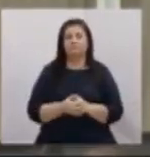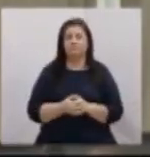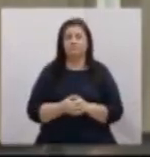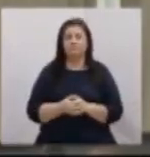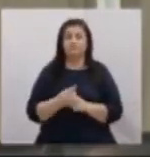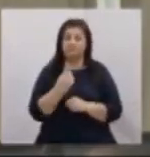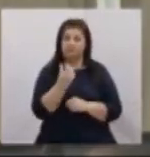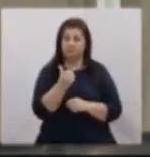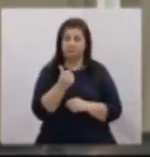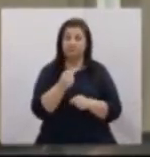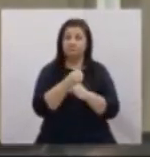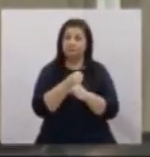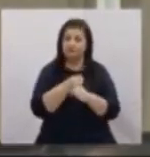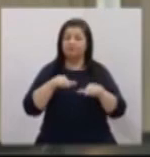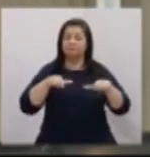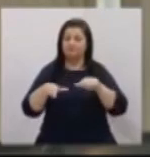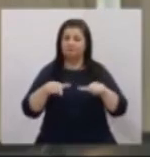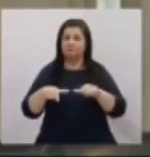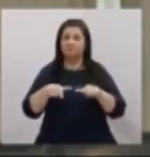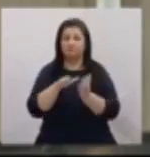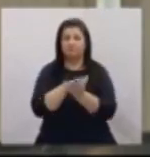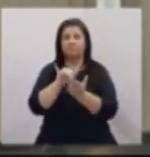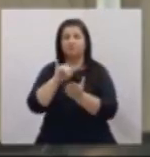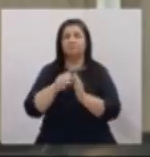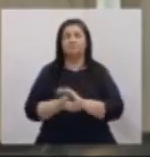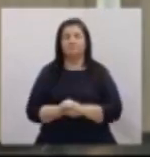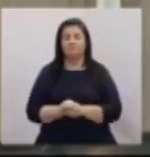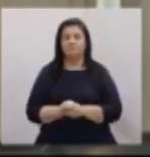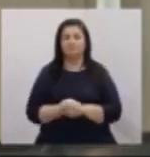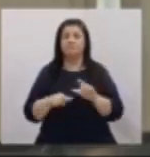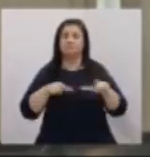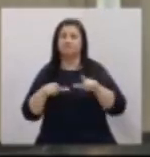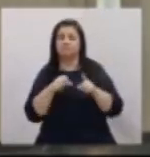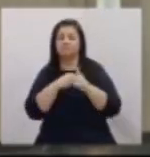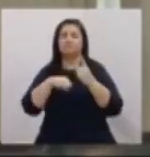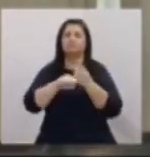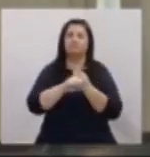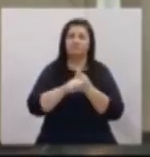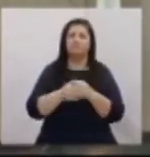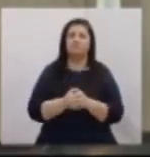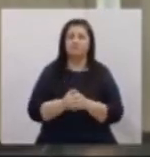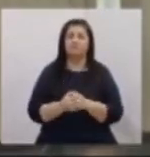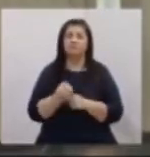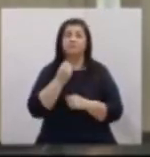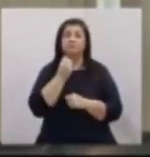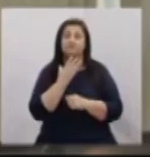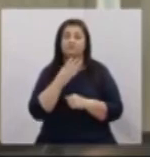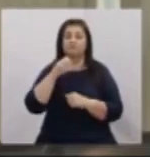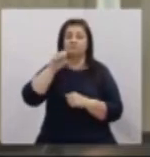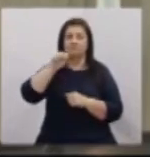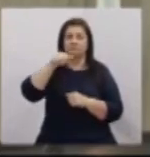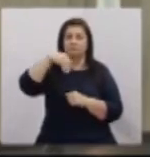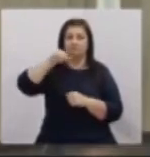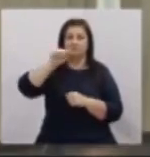16 anos, trazido para a cidade de Jacareí, né? Que é o trabalho social do Ministério Bom Samaritano, que nós temos implantado